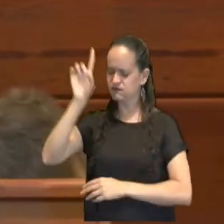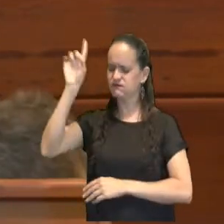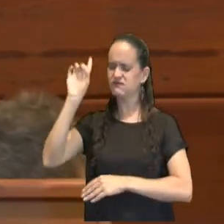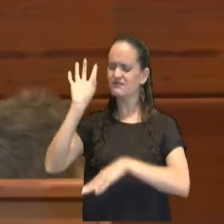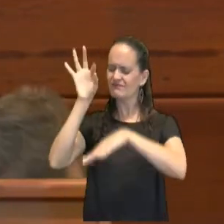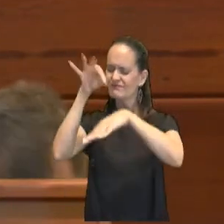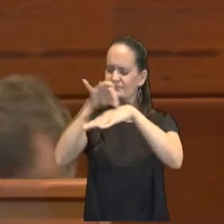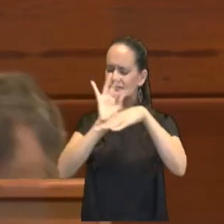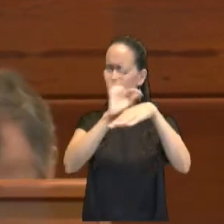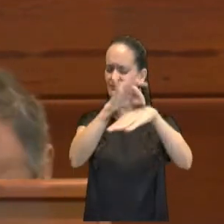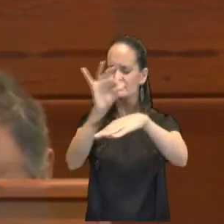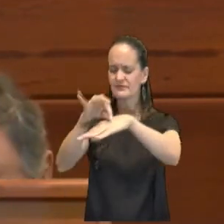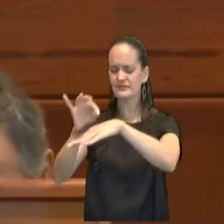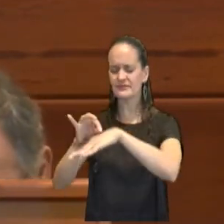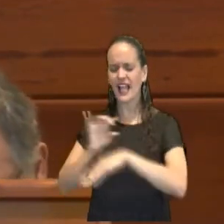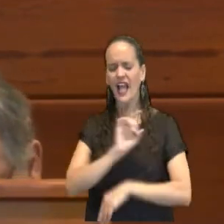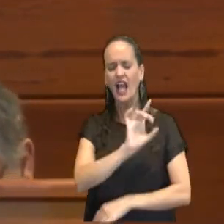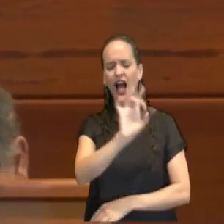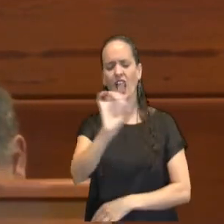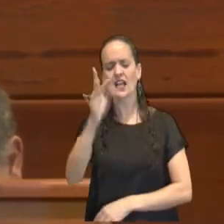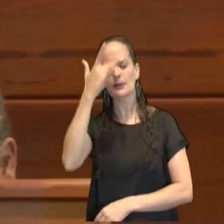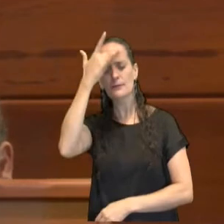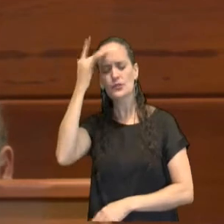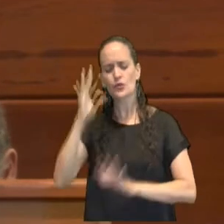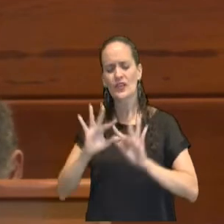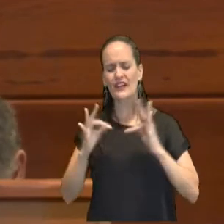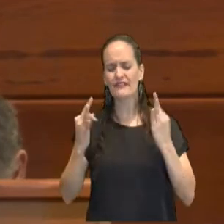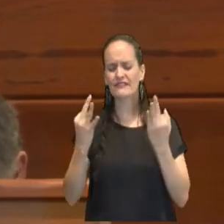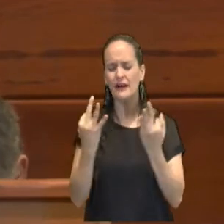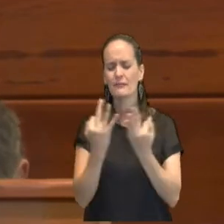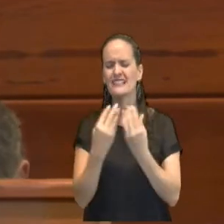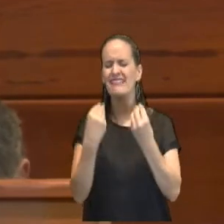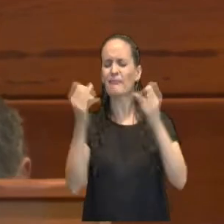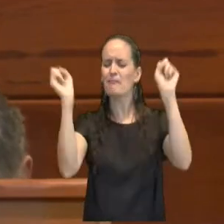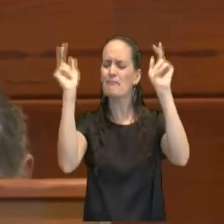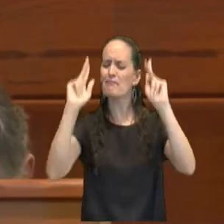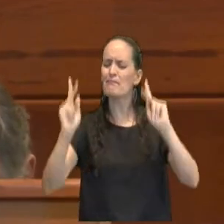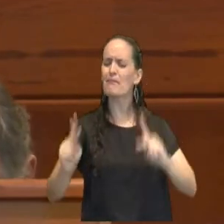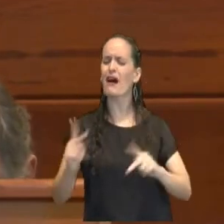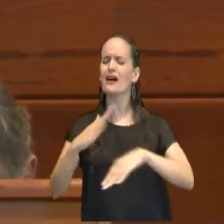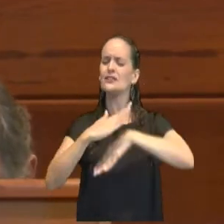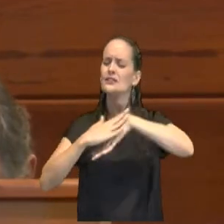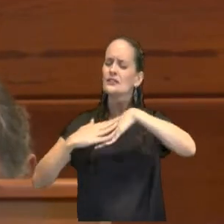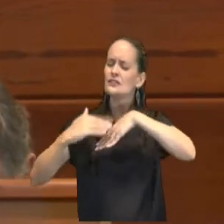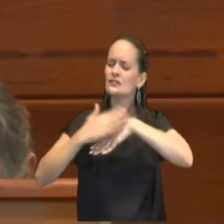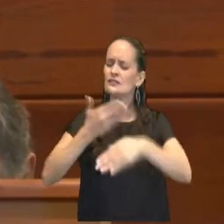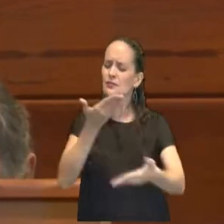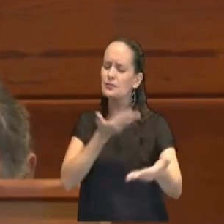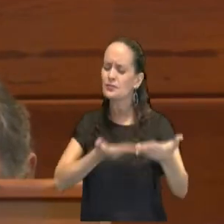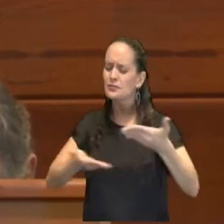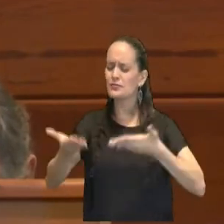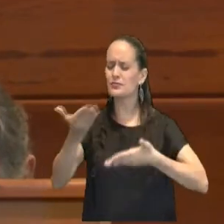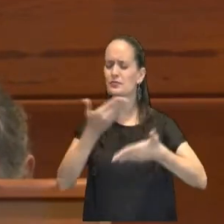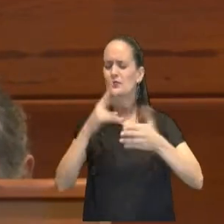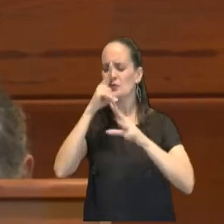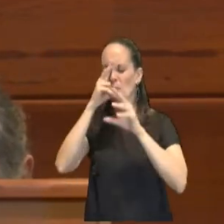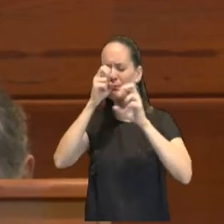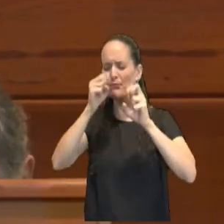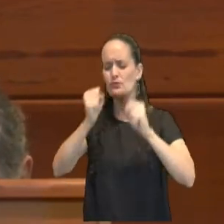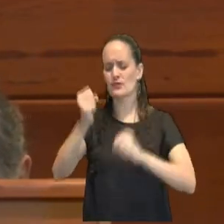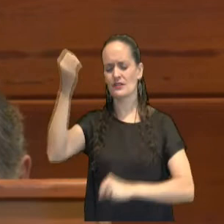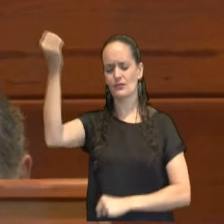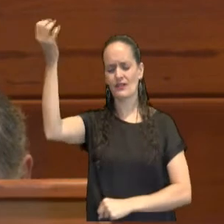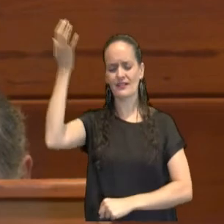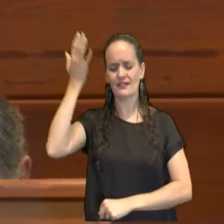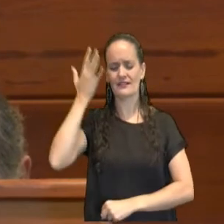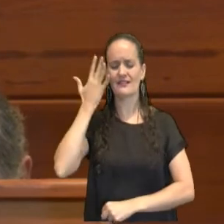casa, cada membro de família, Senhor. Visita levando paz, harmonia, Senhor. Visita com o Teu poder e com a Tua